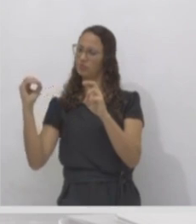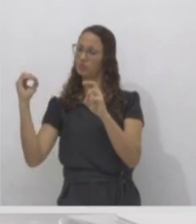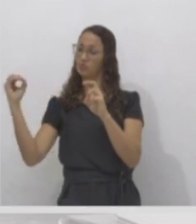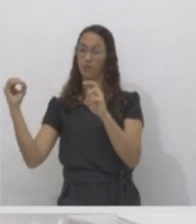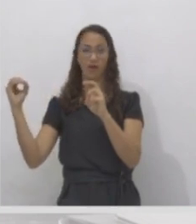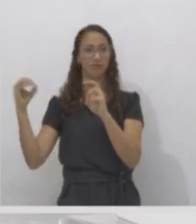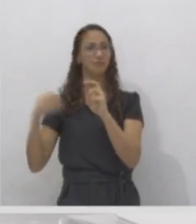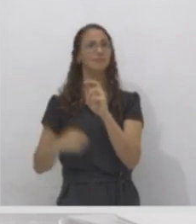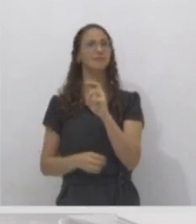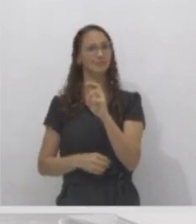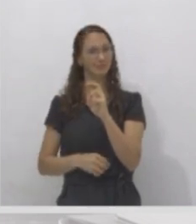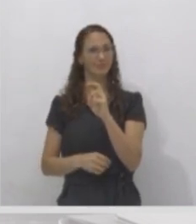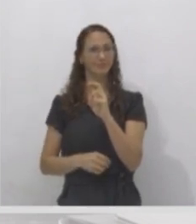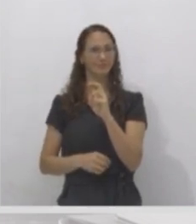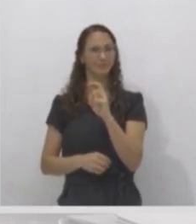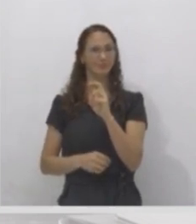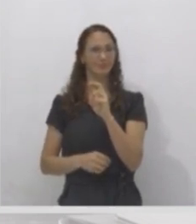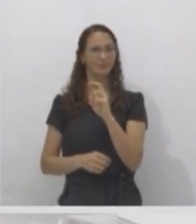4 zeros.